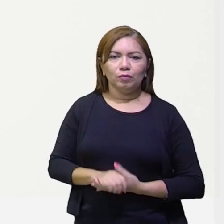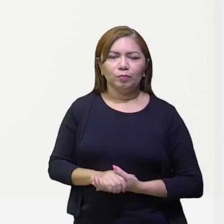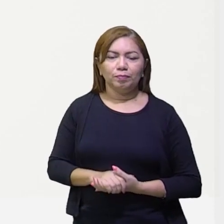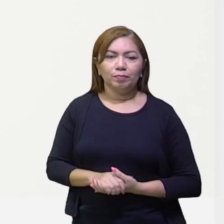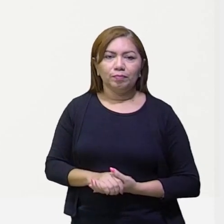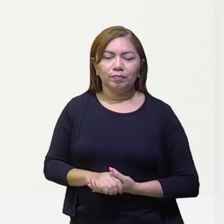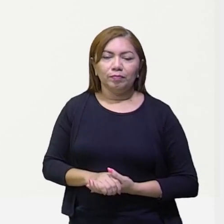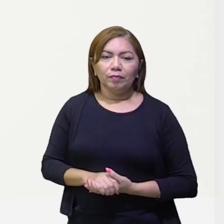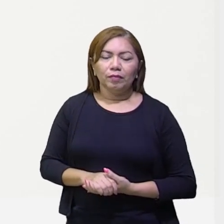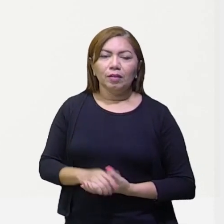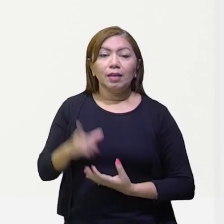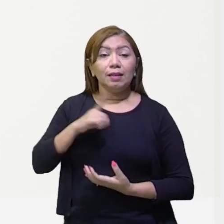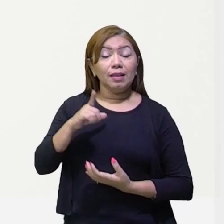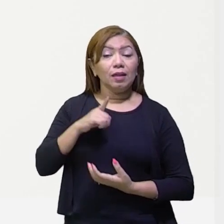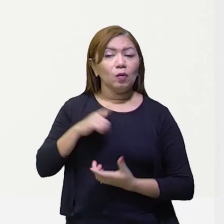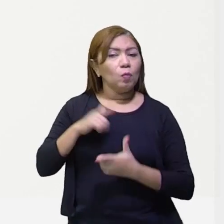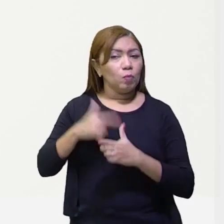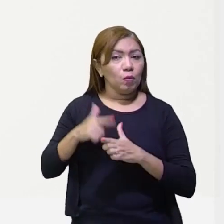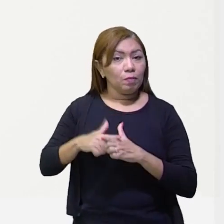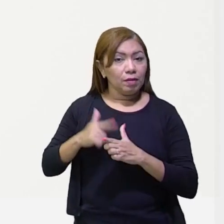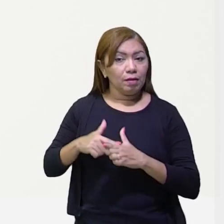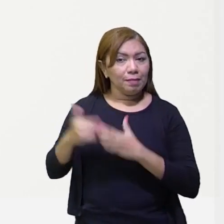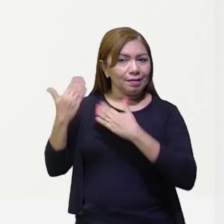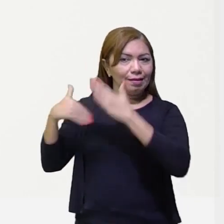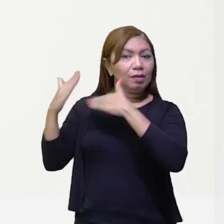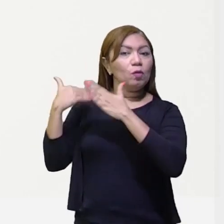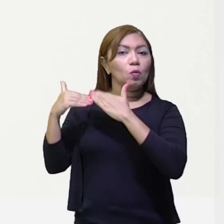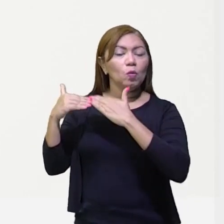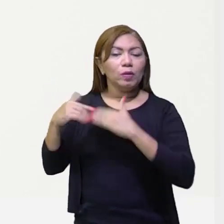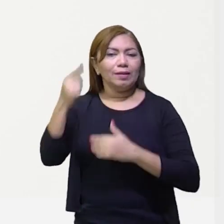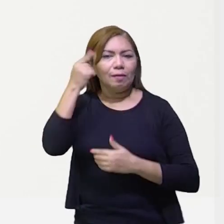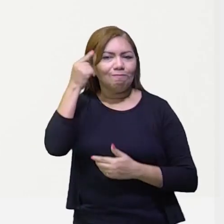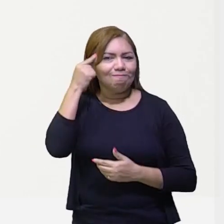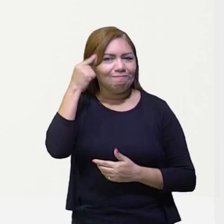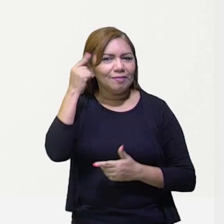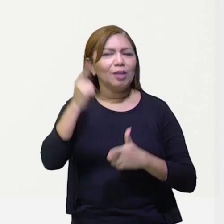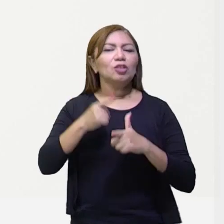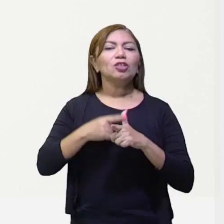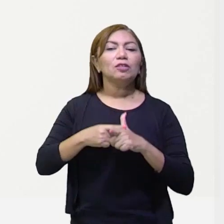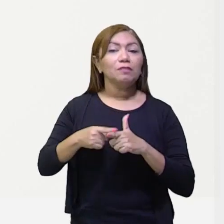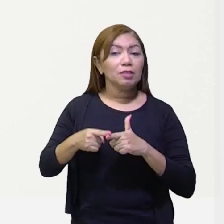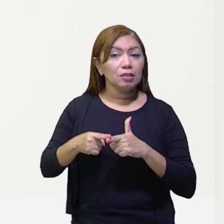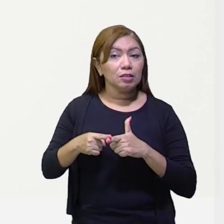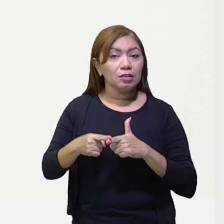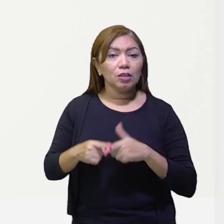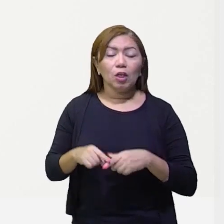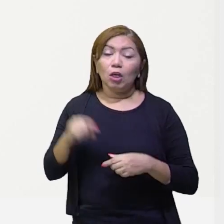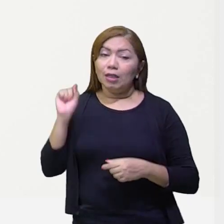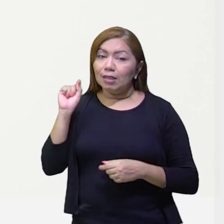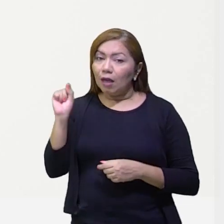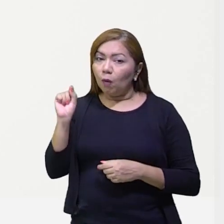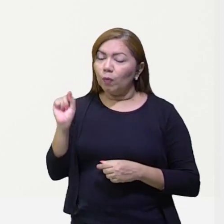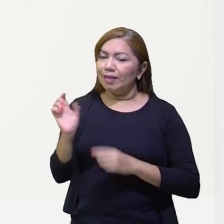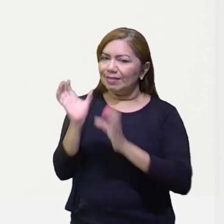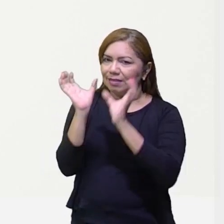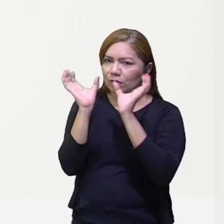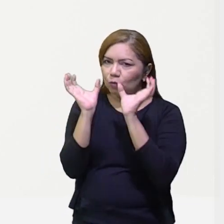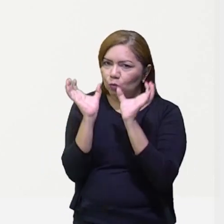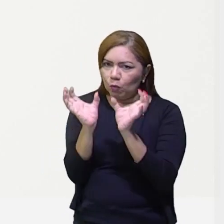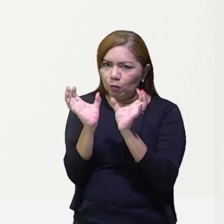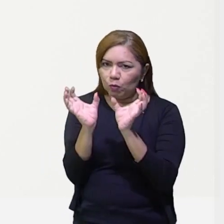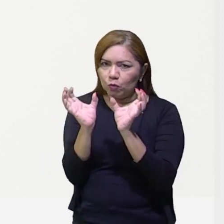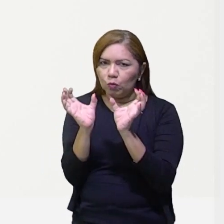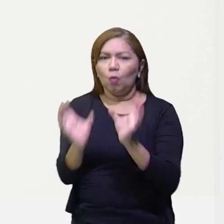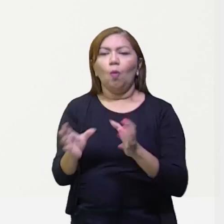adiante. Olha aí, ó. O problema anterior nos dá a ideia de divisão, Nesse caso, repartimos a quantidade de